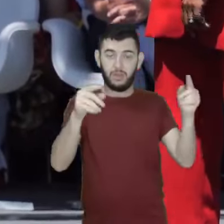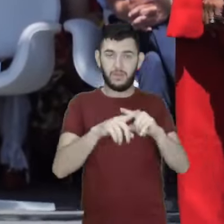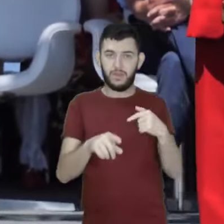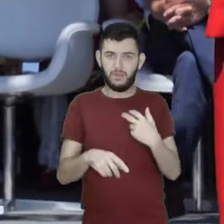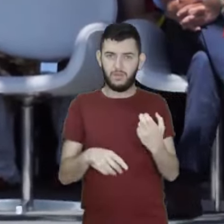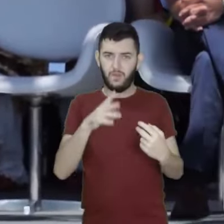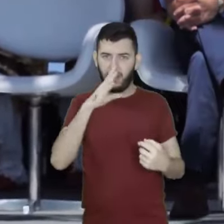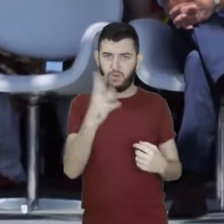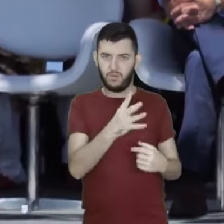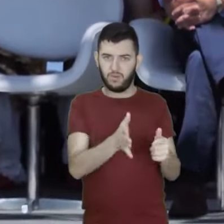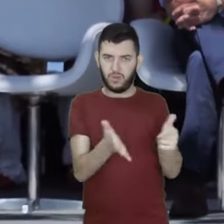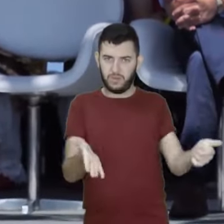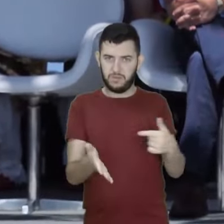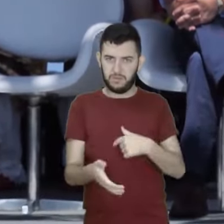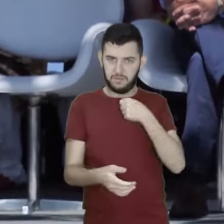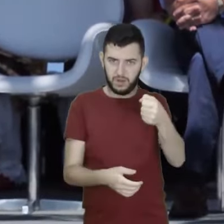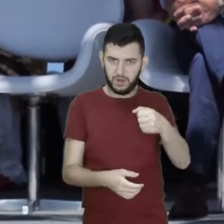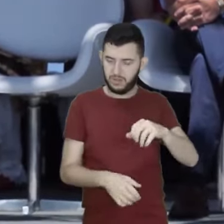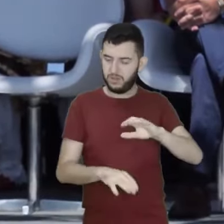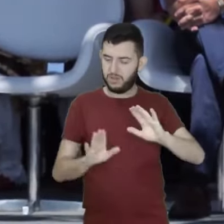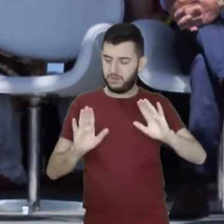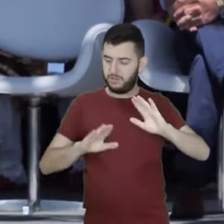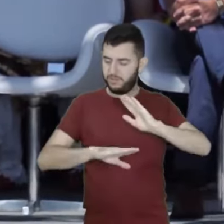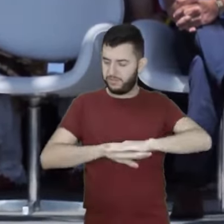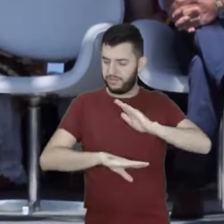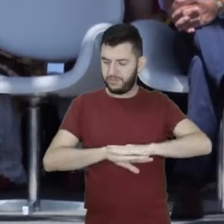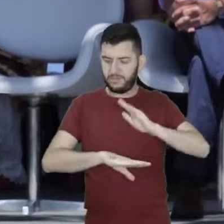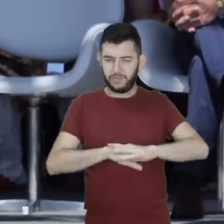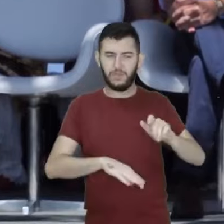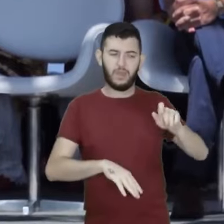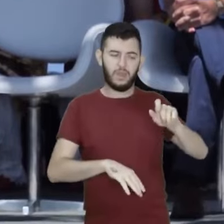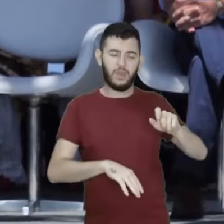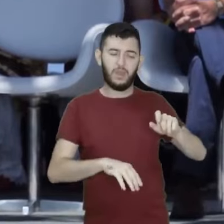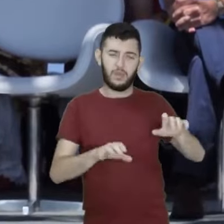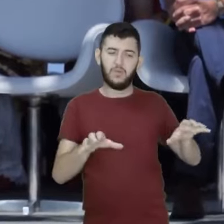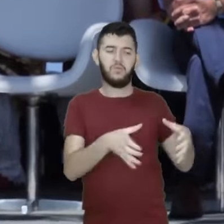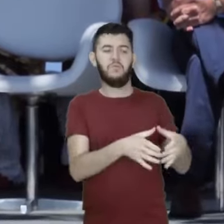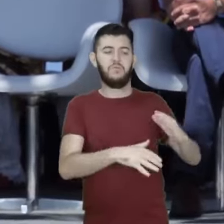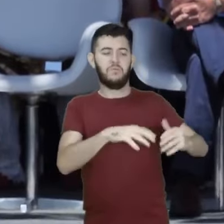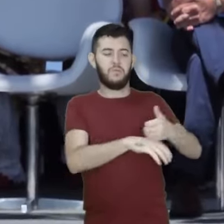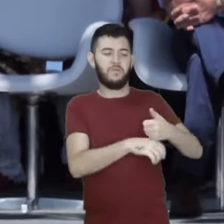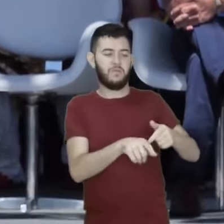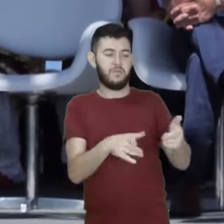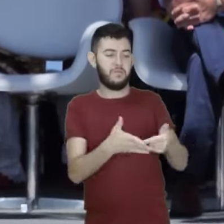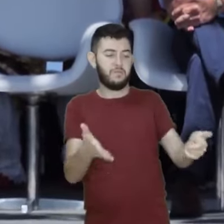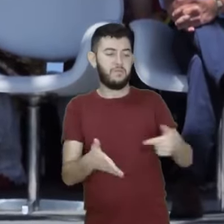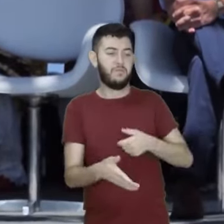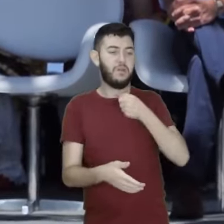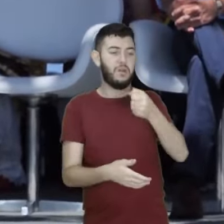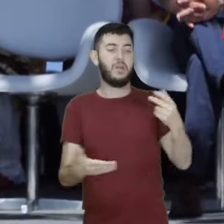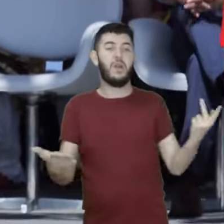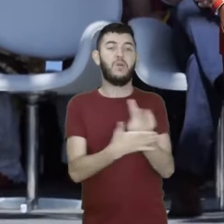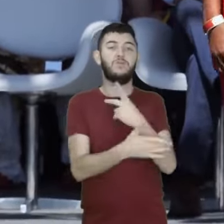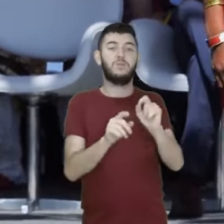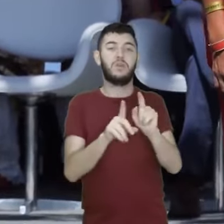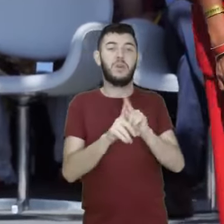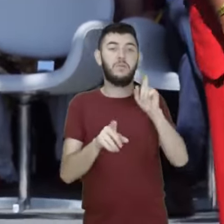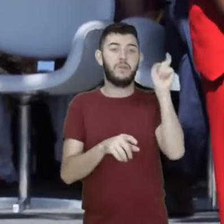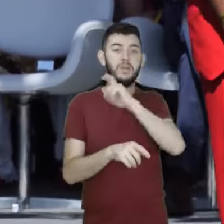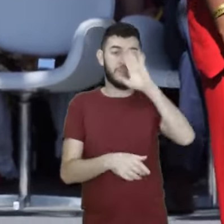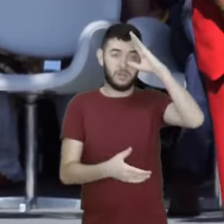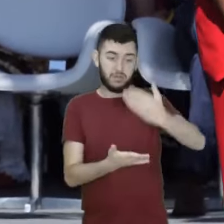foi vítima de uma mentira, de um conluio feito entre o Ministério Público, não o Ministério Público, a